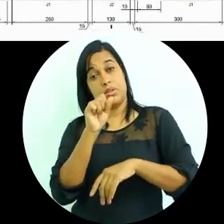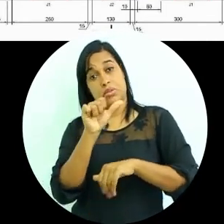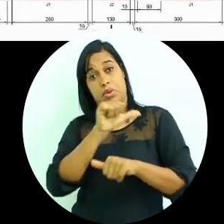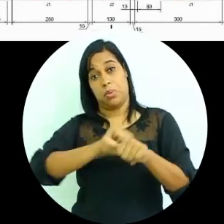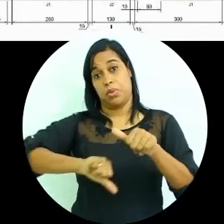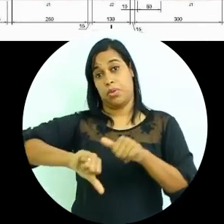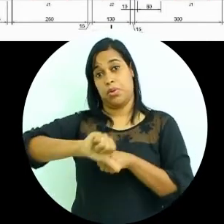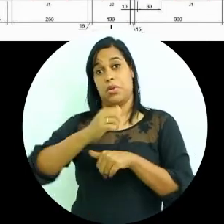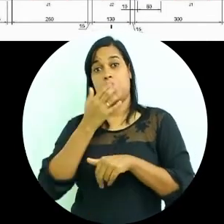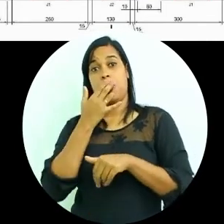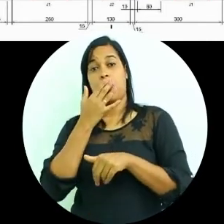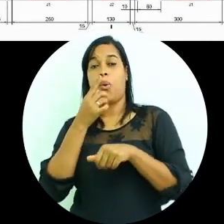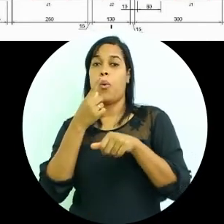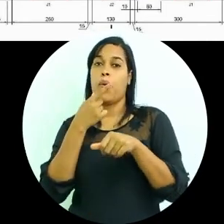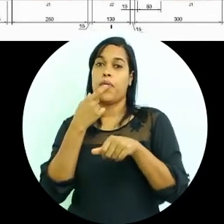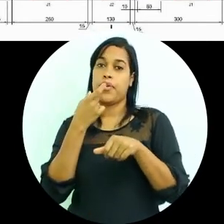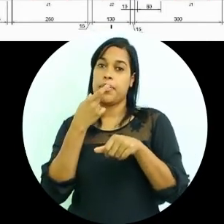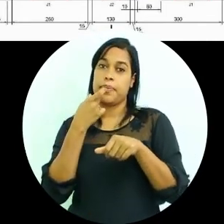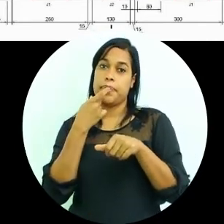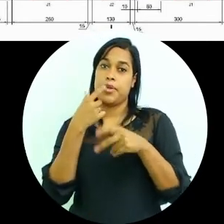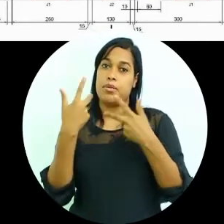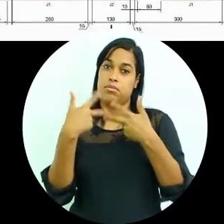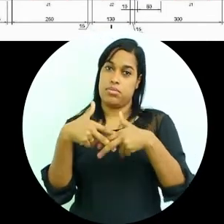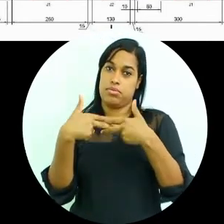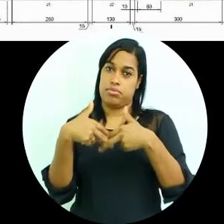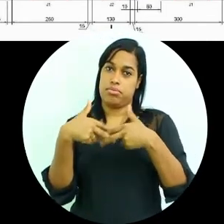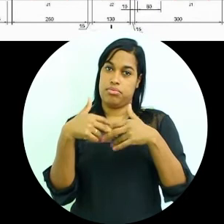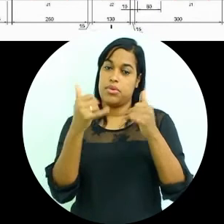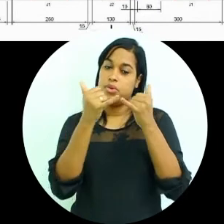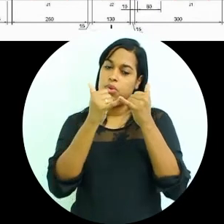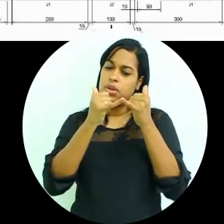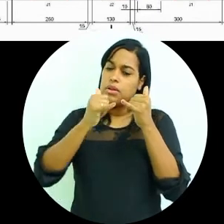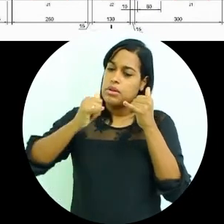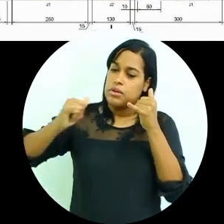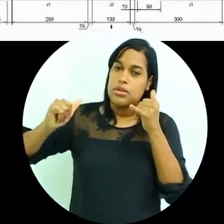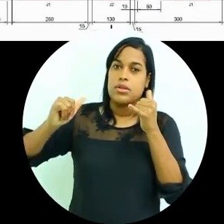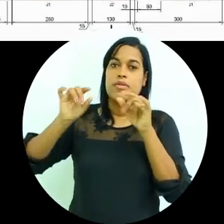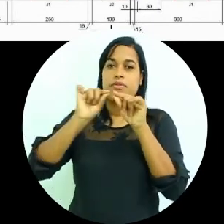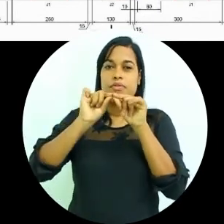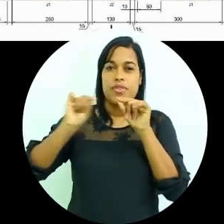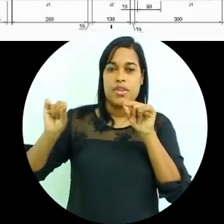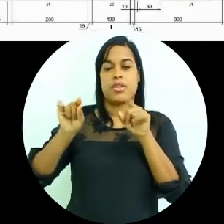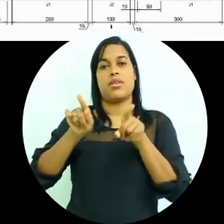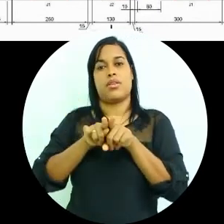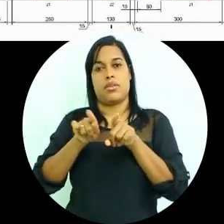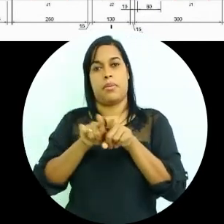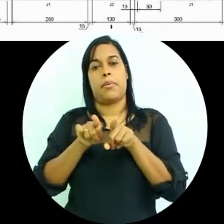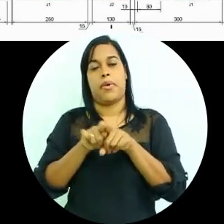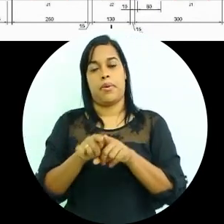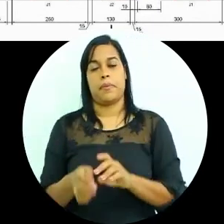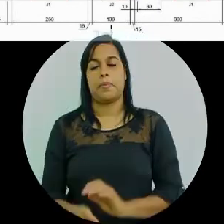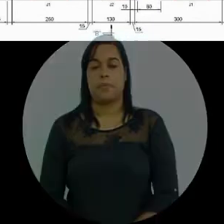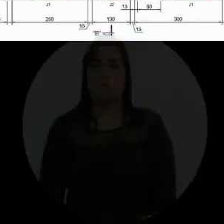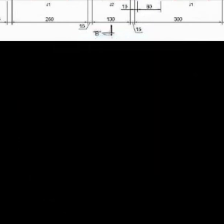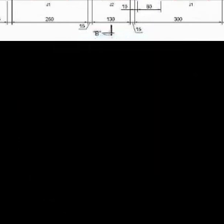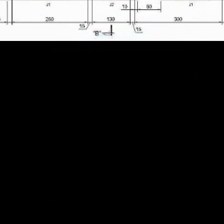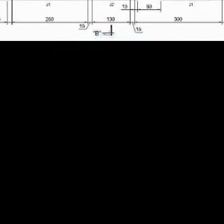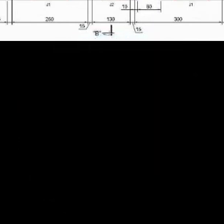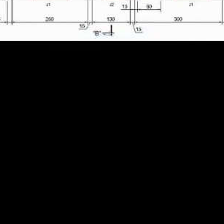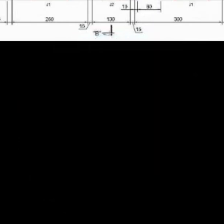mas será alterada para a cor vermelha, para a configuração depois de uma linha mais fina.